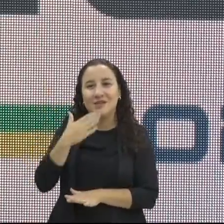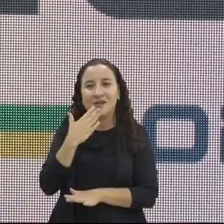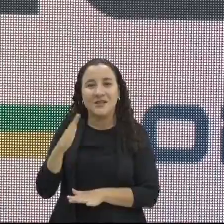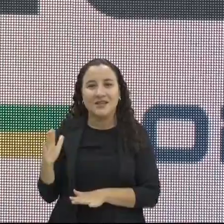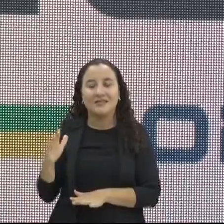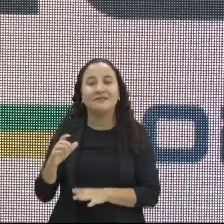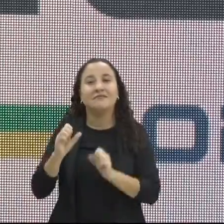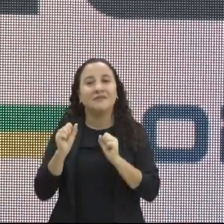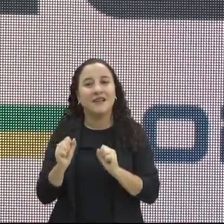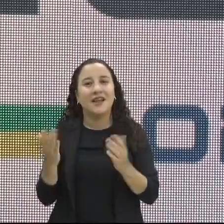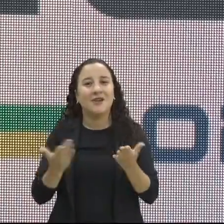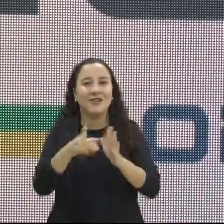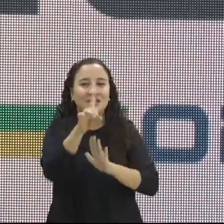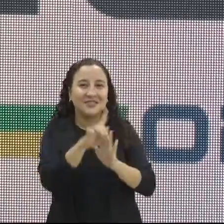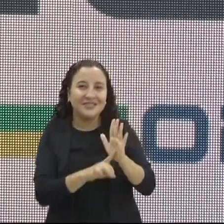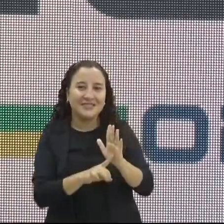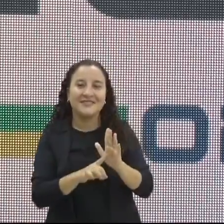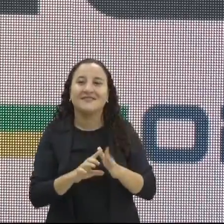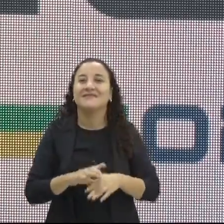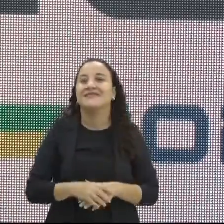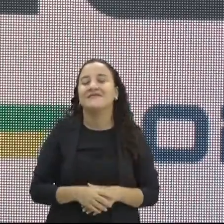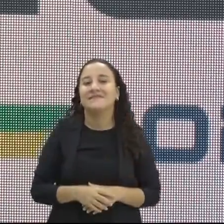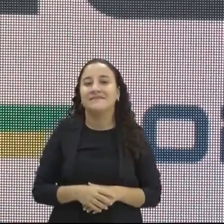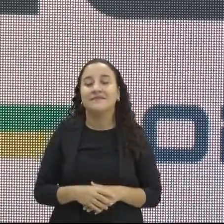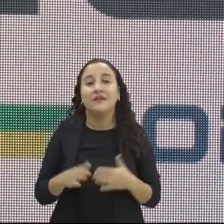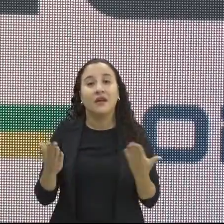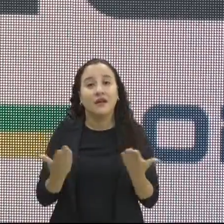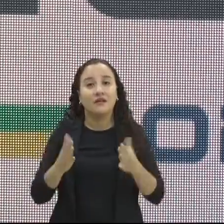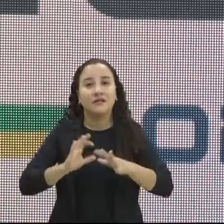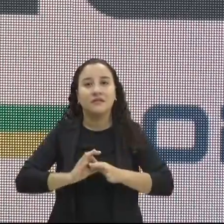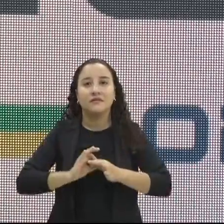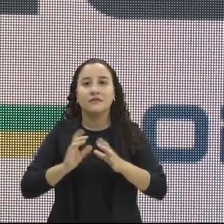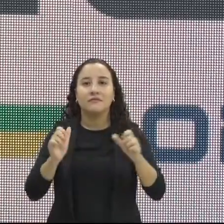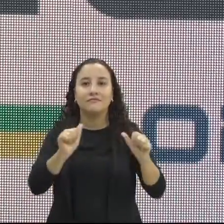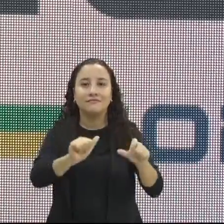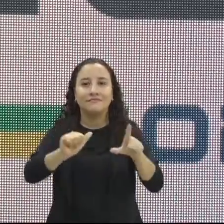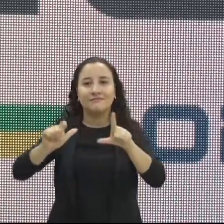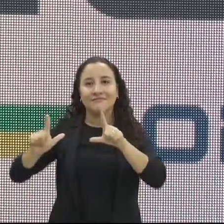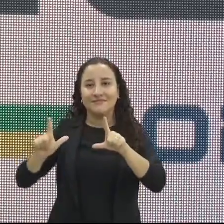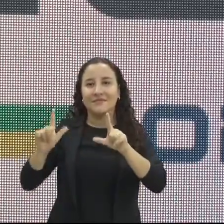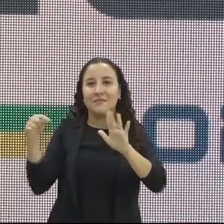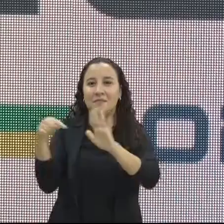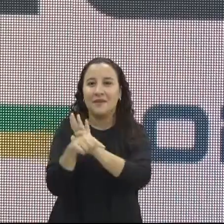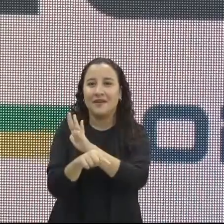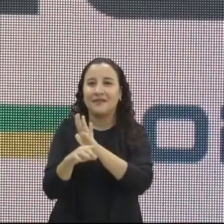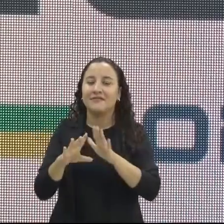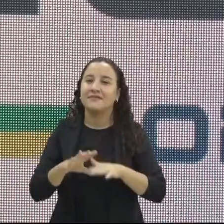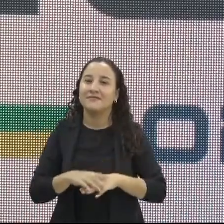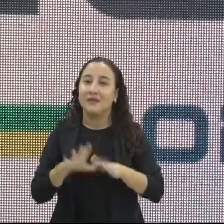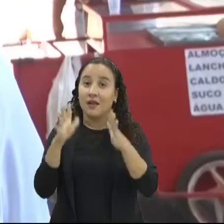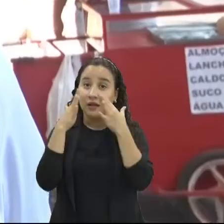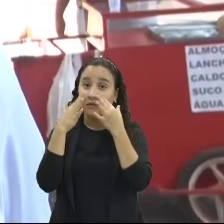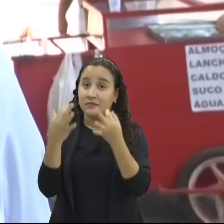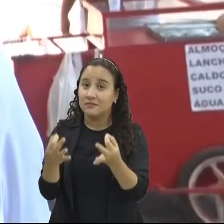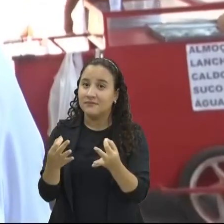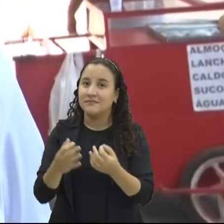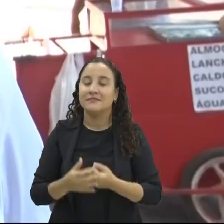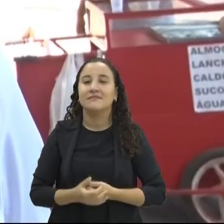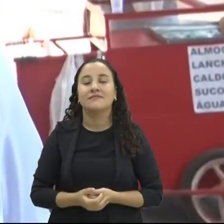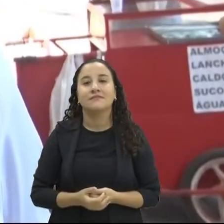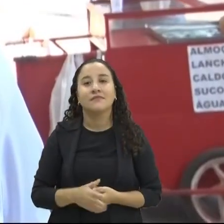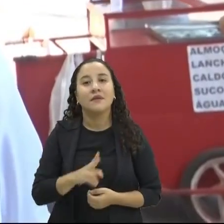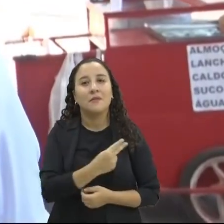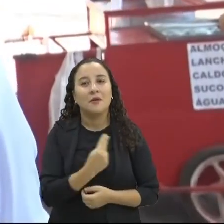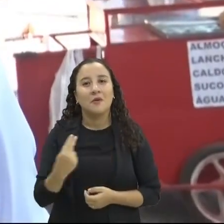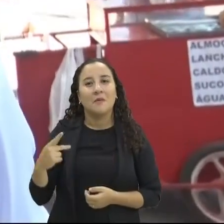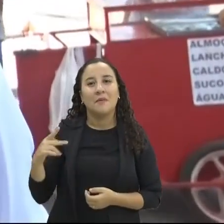você tem vez e voz. Por favor, já pode soltar a próxima pergunta, candidatos. Atenção. Meu nome é